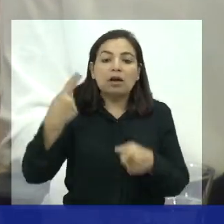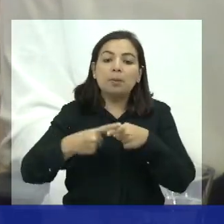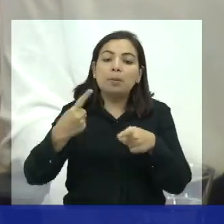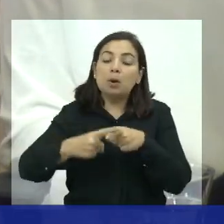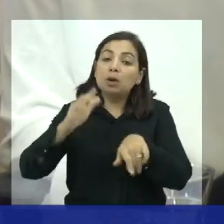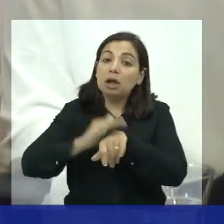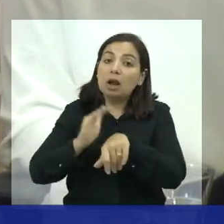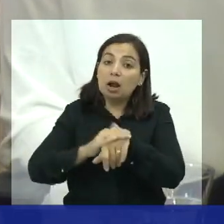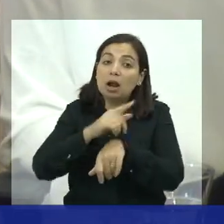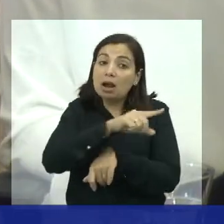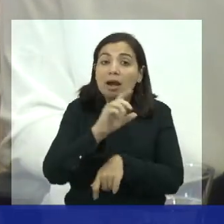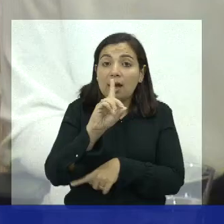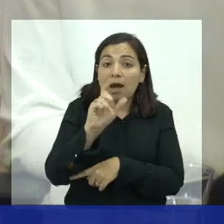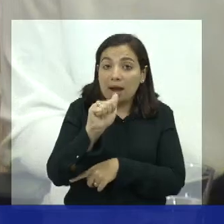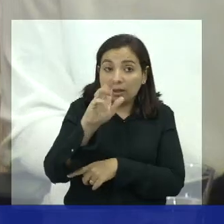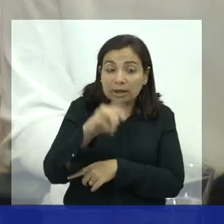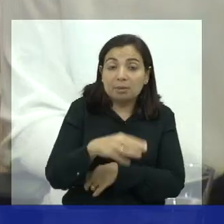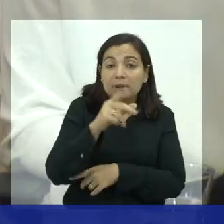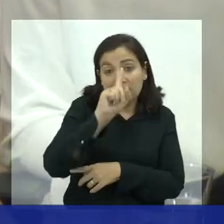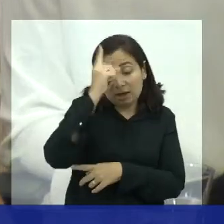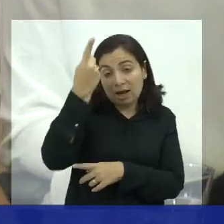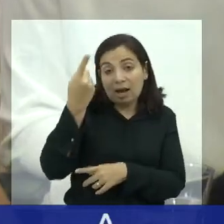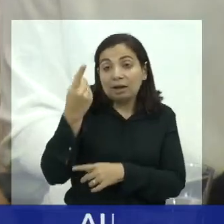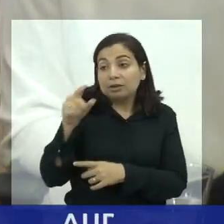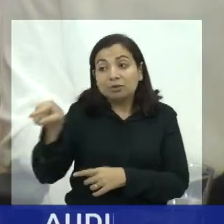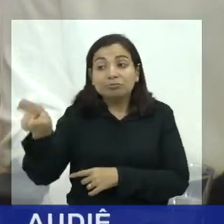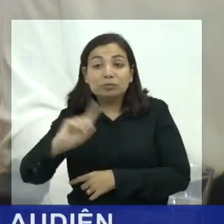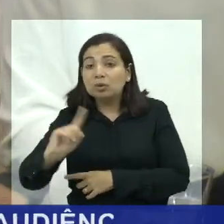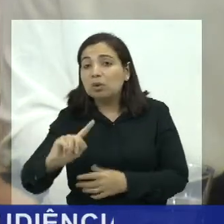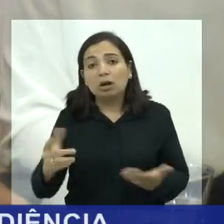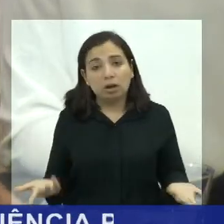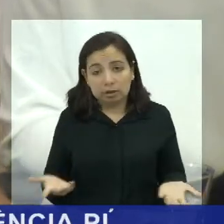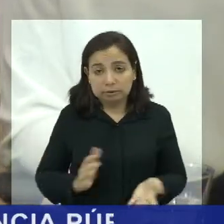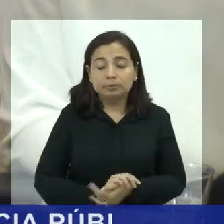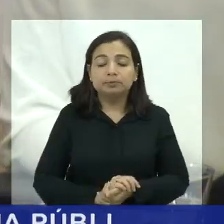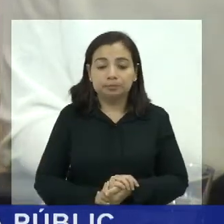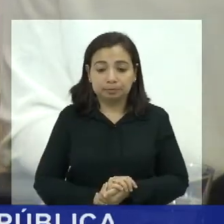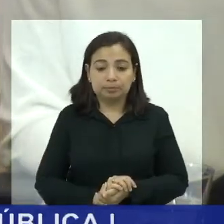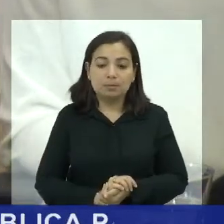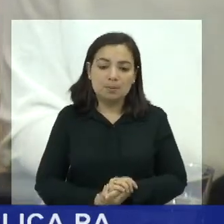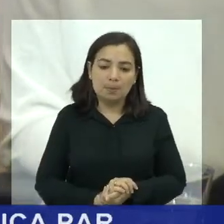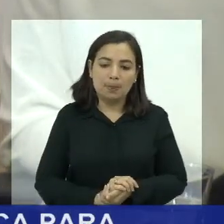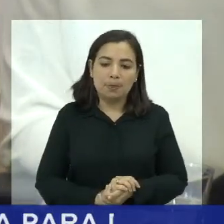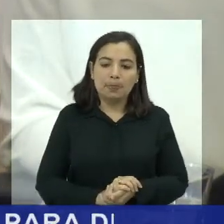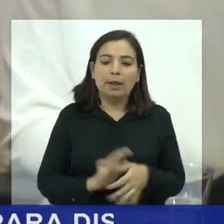da administração e não por ela. Então, a gente pede que seja